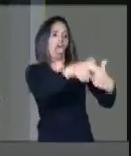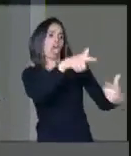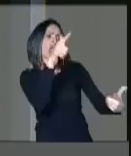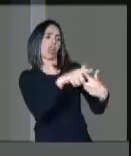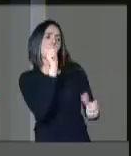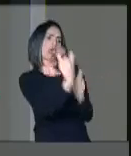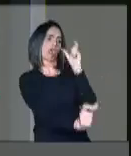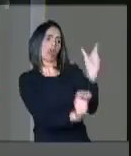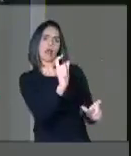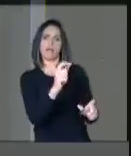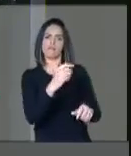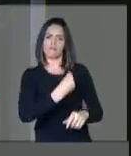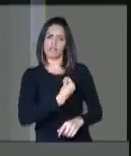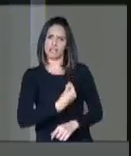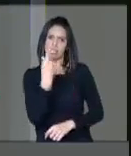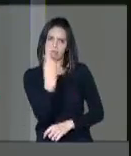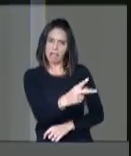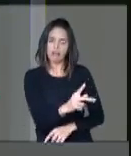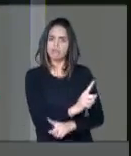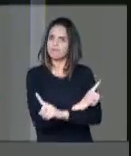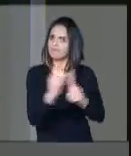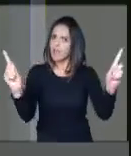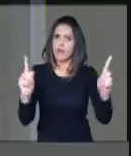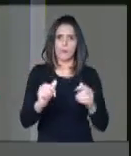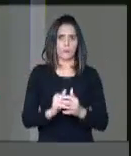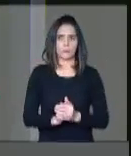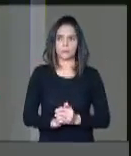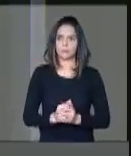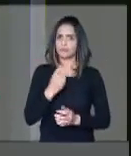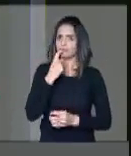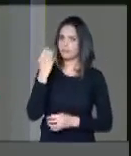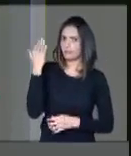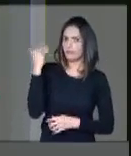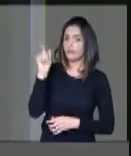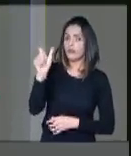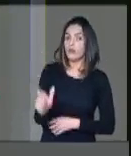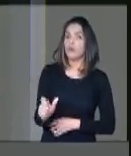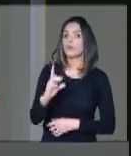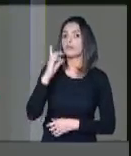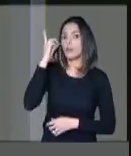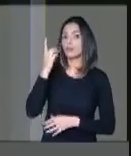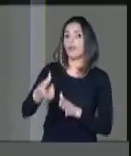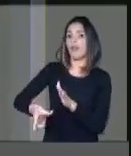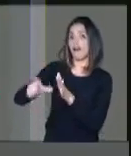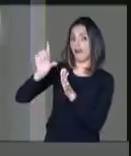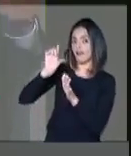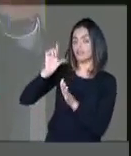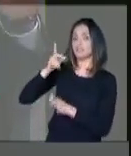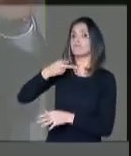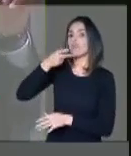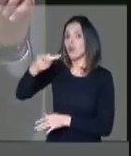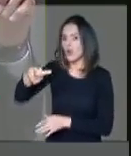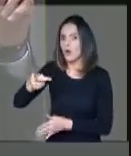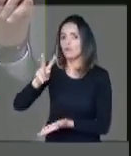ataques pessoais. Não é verdade o que disse há pouco aquele que me antecedeu